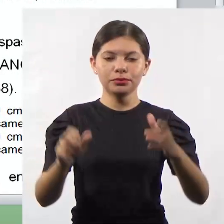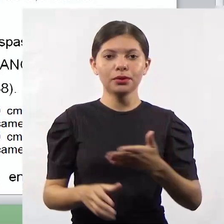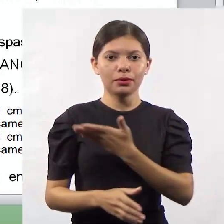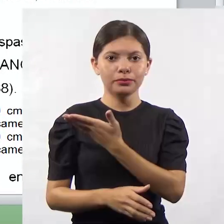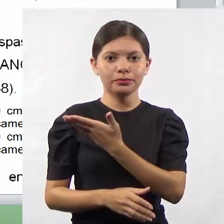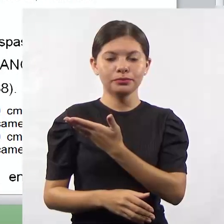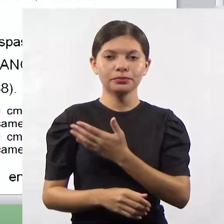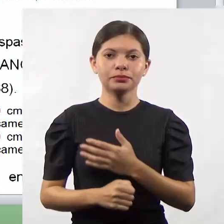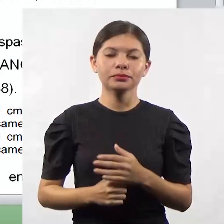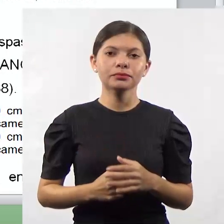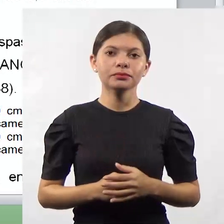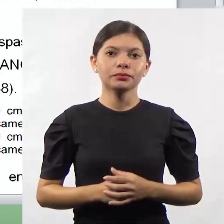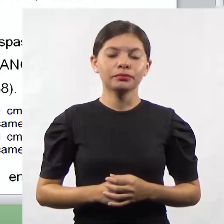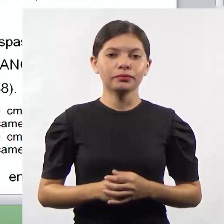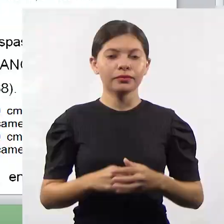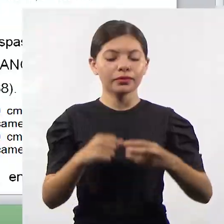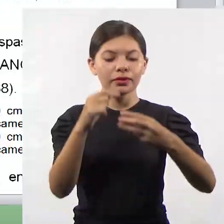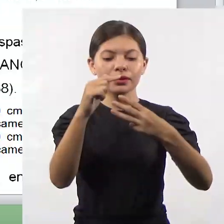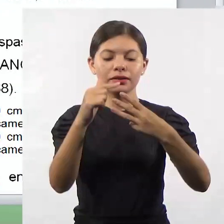essas três